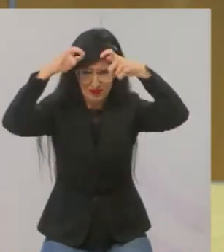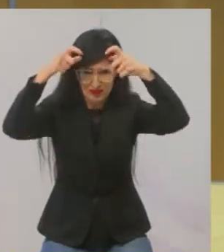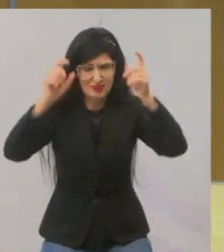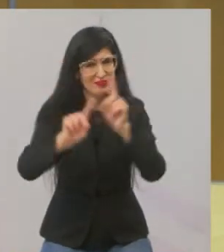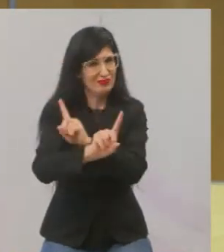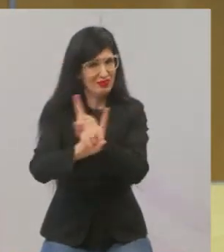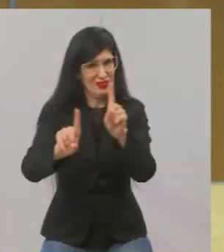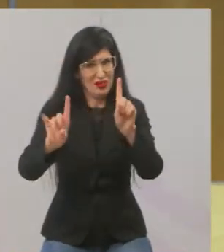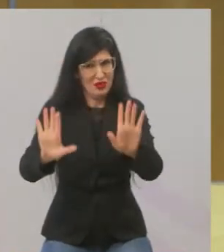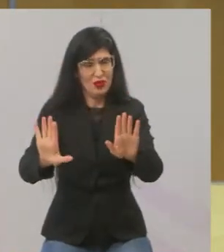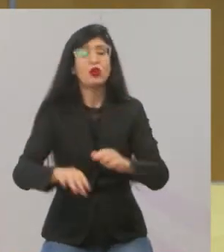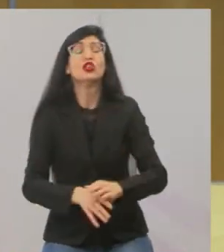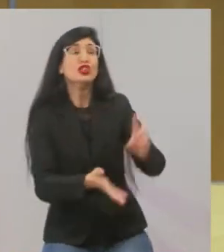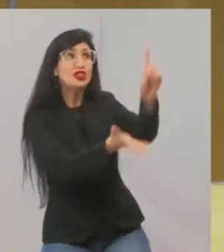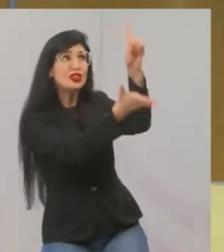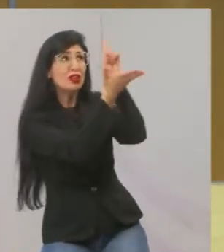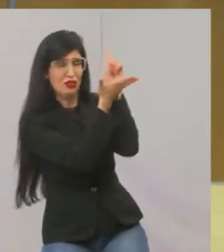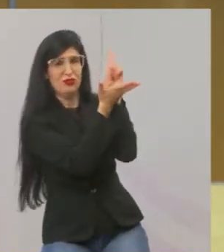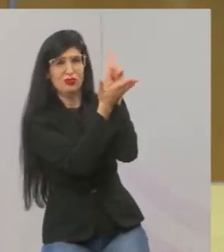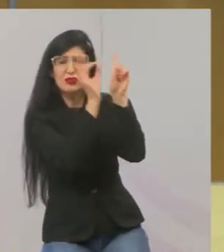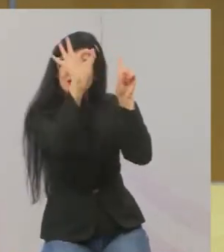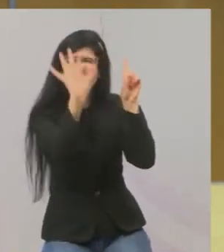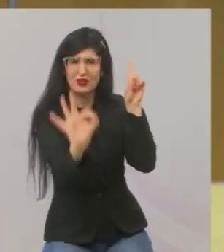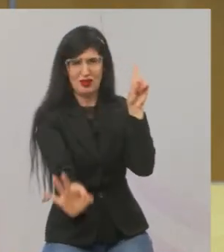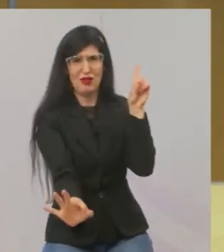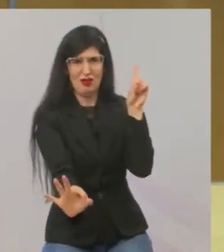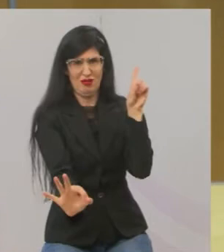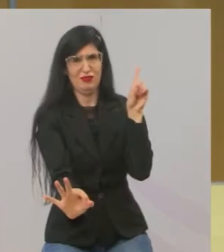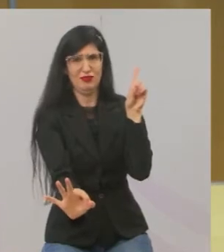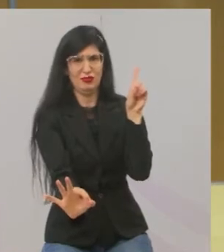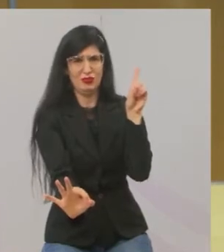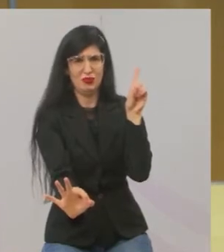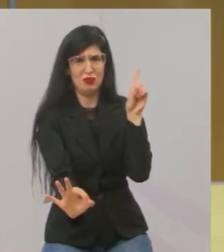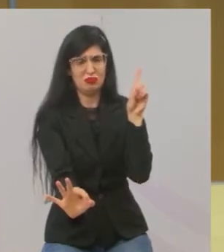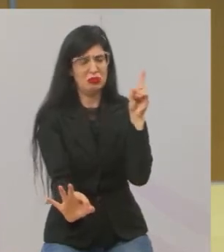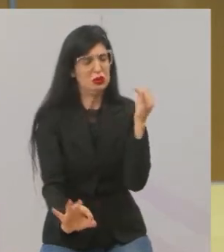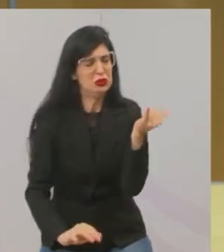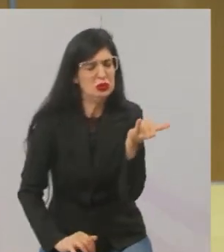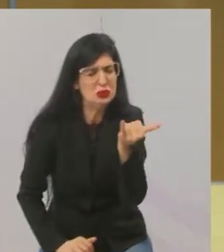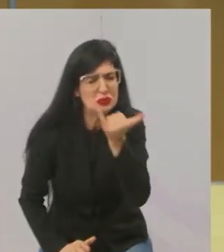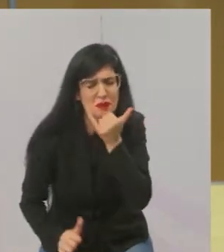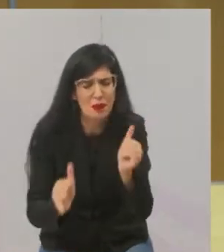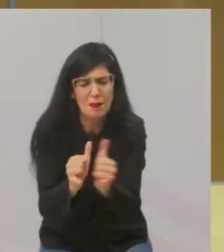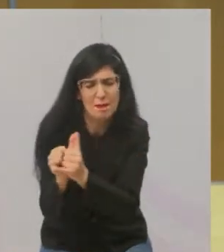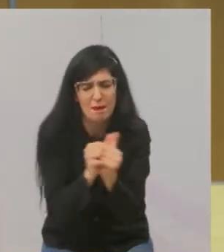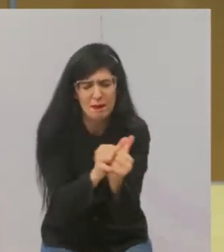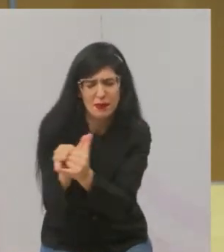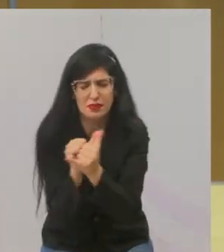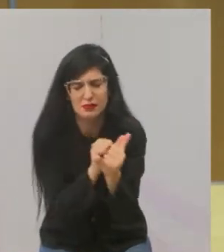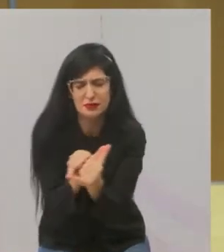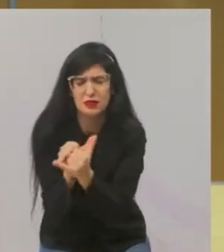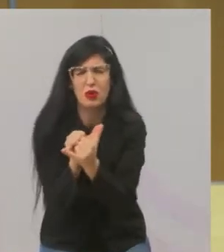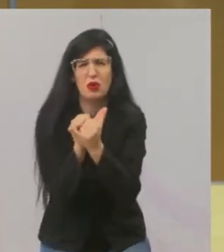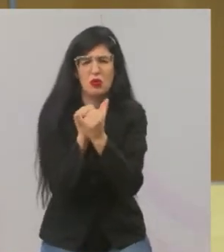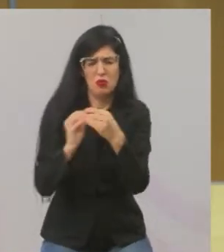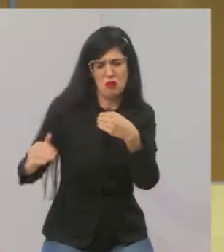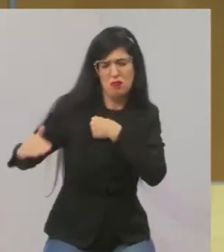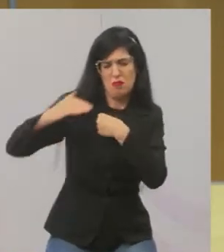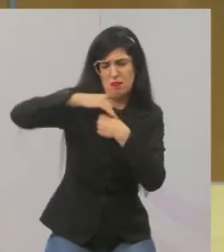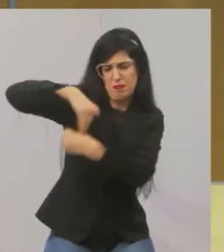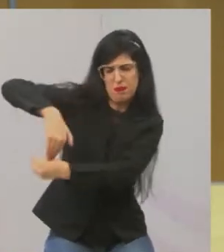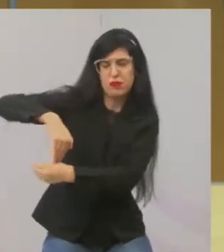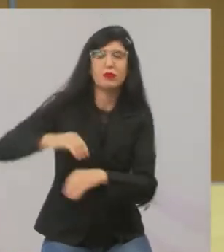Cristo. Ele é justo e Ele vai tomar conta de cada um de nós, como tomou do Aderbal. Mesmo carinho que Ele tem